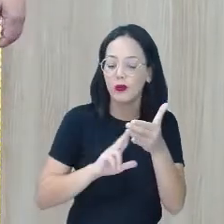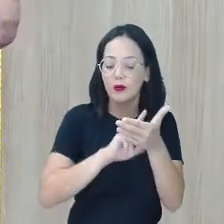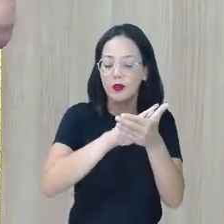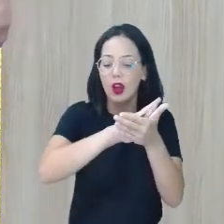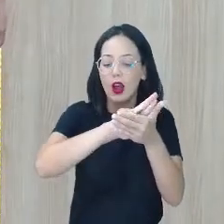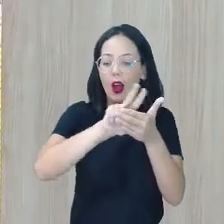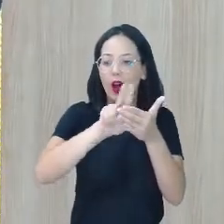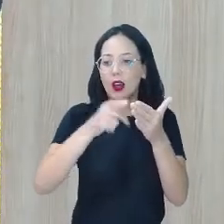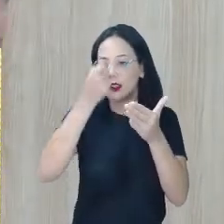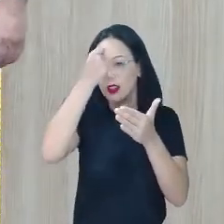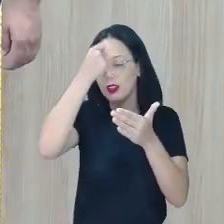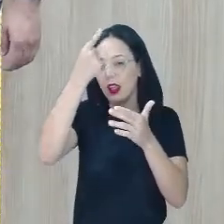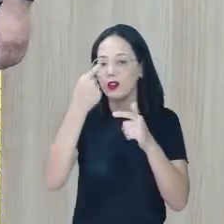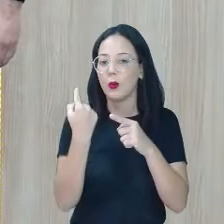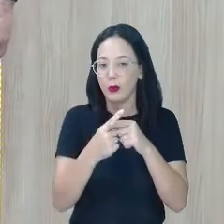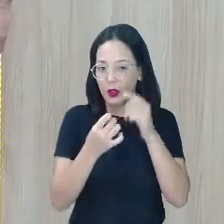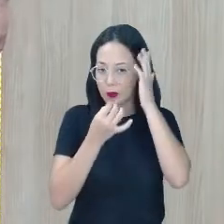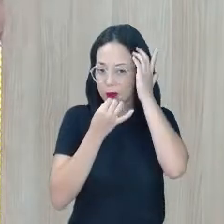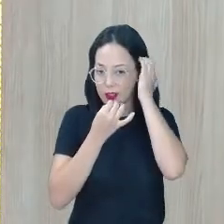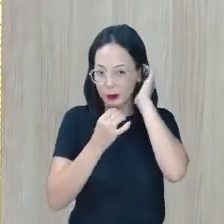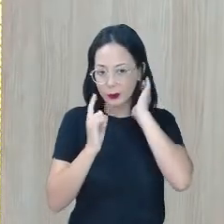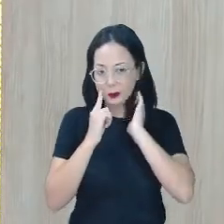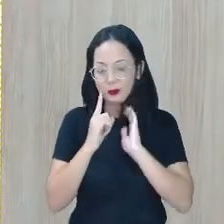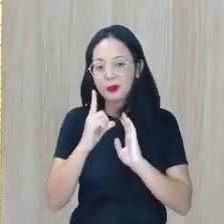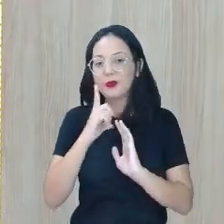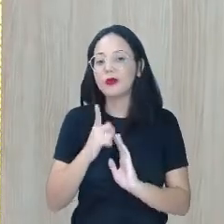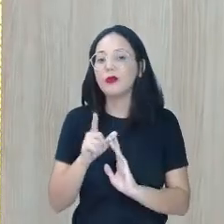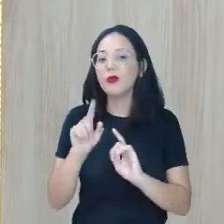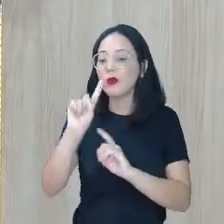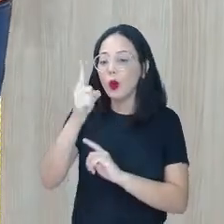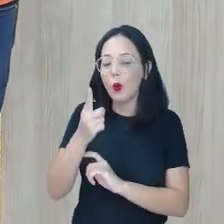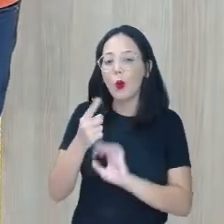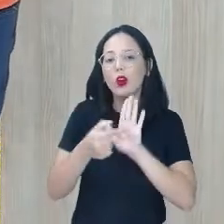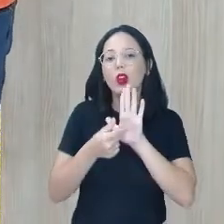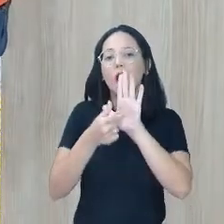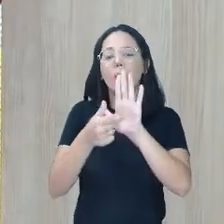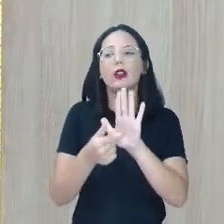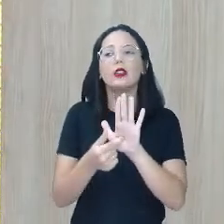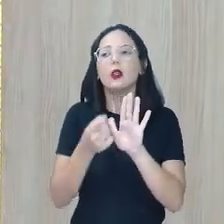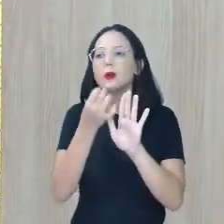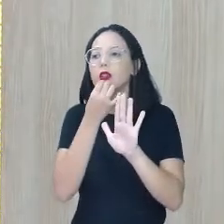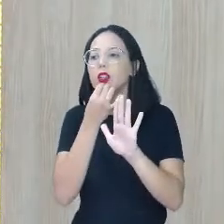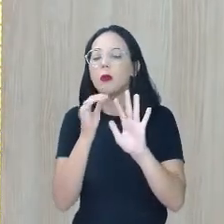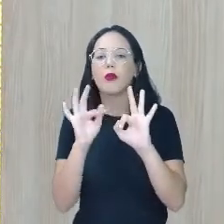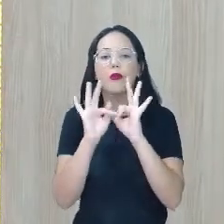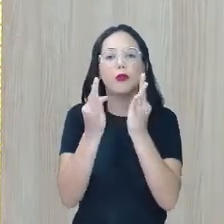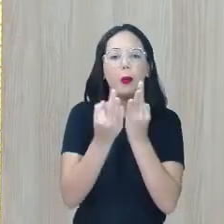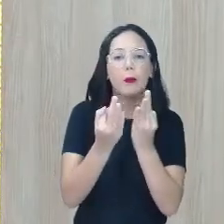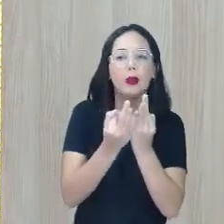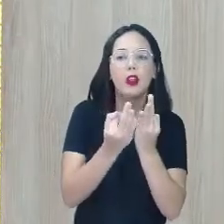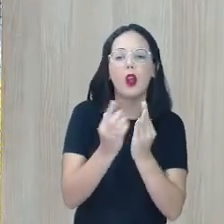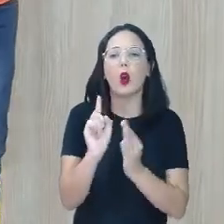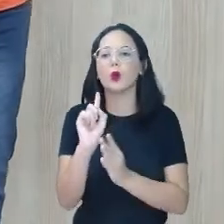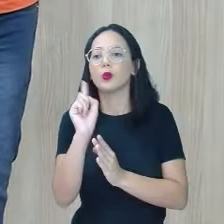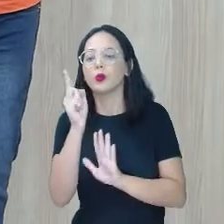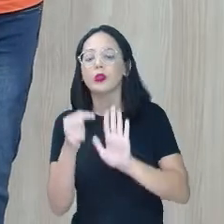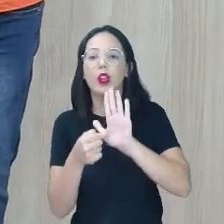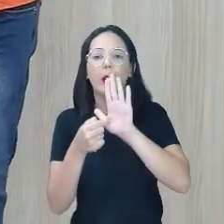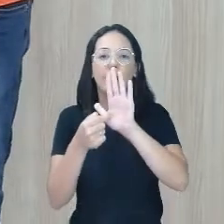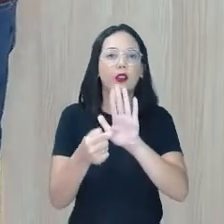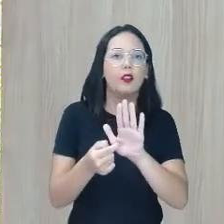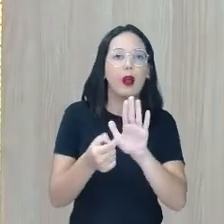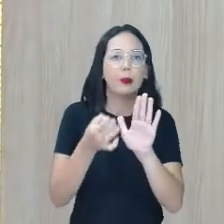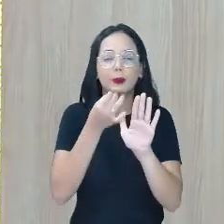Então, você vai ter, por exemplo, um ideograma que vai representar a família, um ideograma que